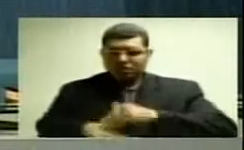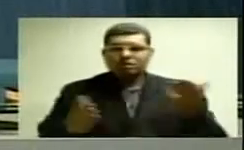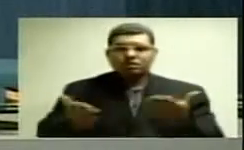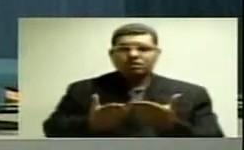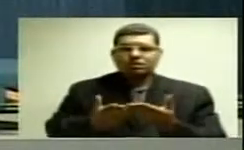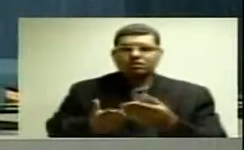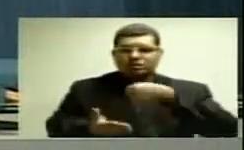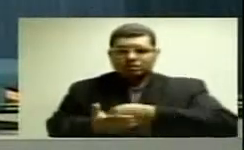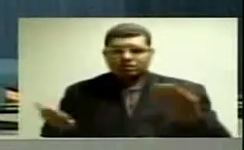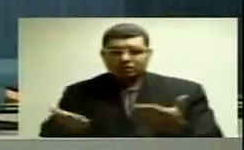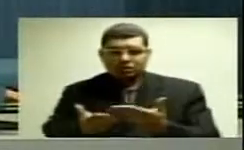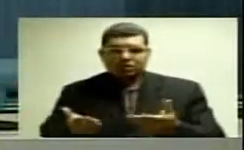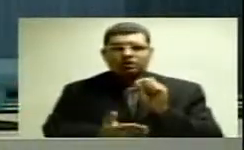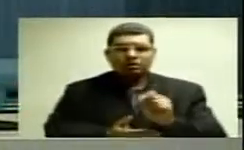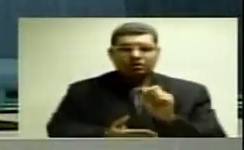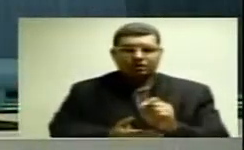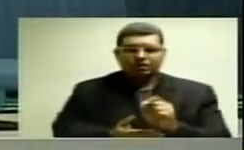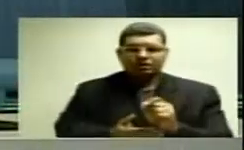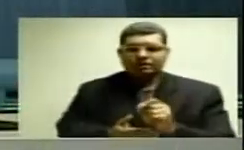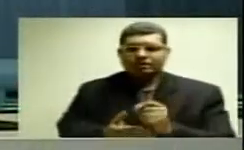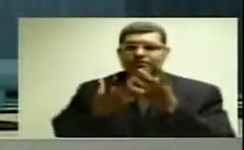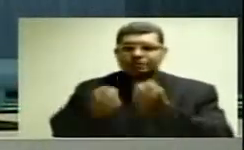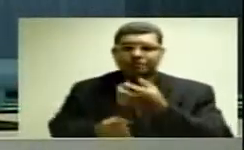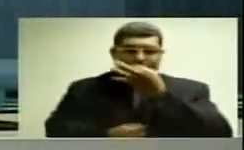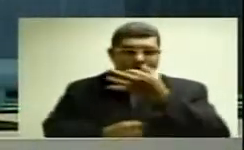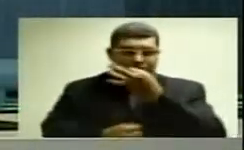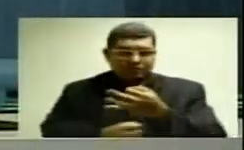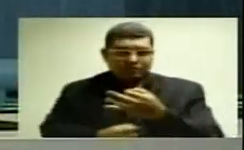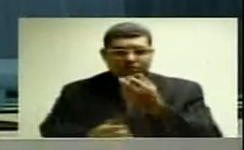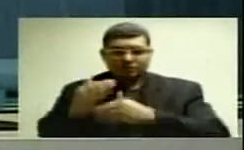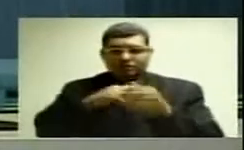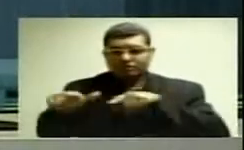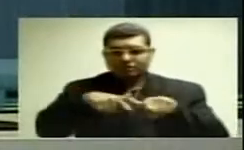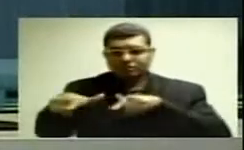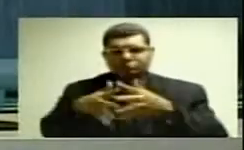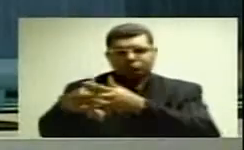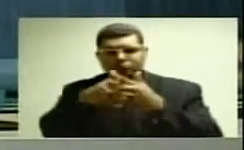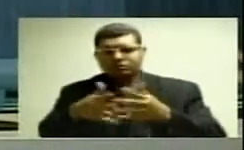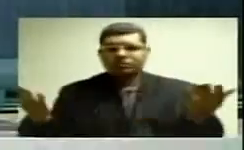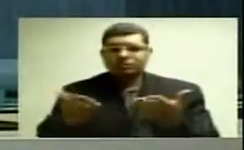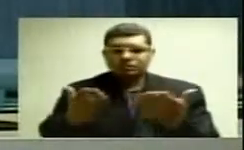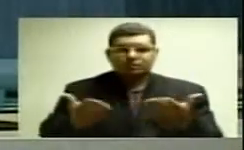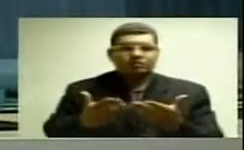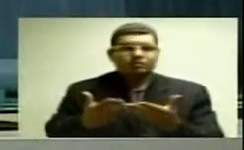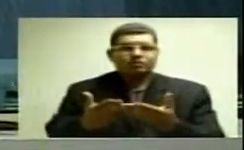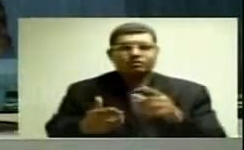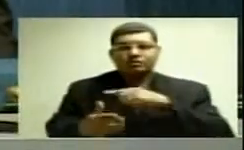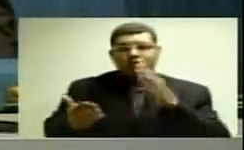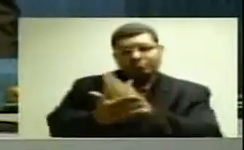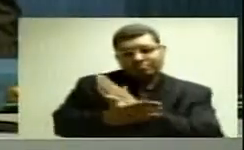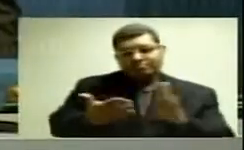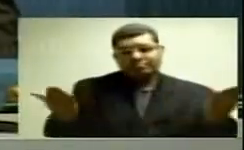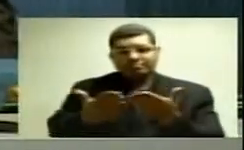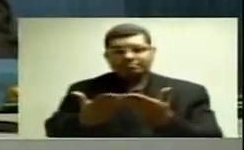mais ainda na obrigação de emitir opinião sobre essa polêmica que hoje